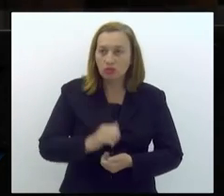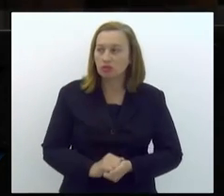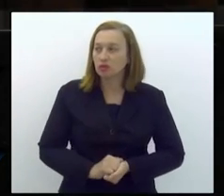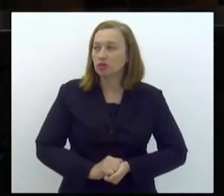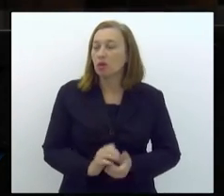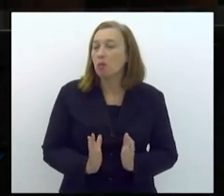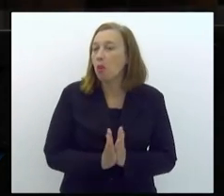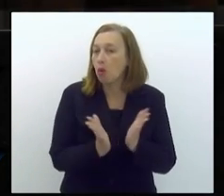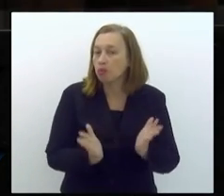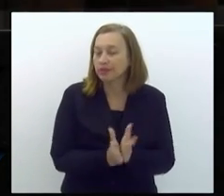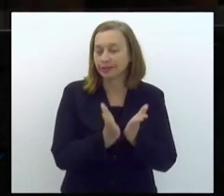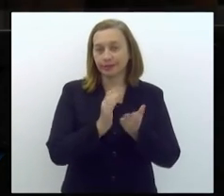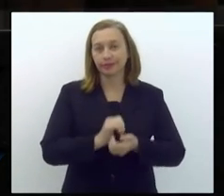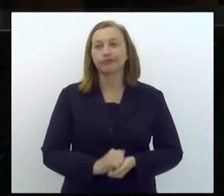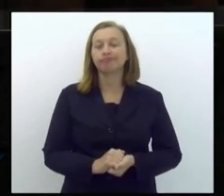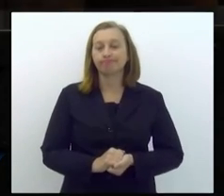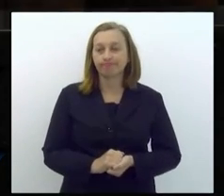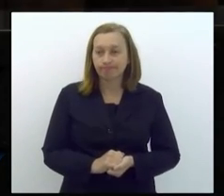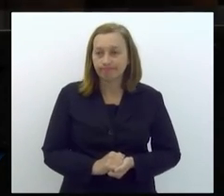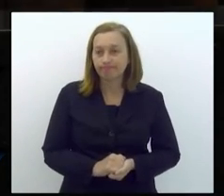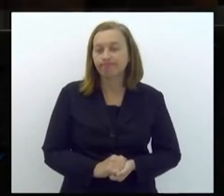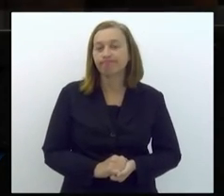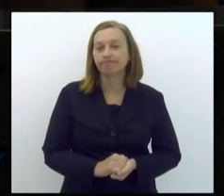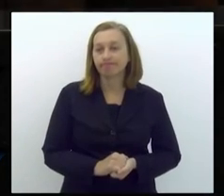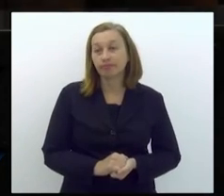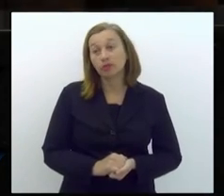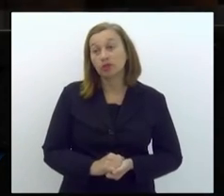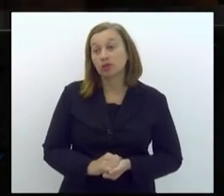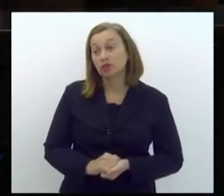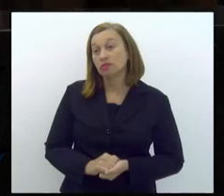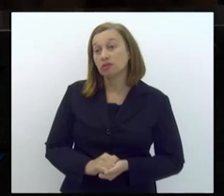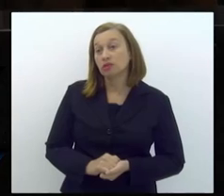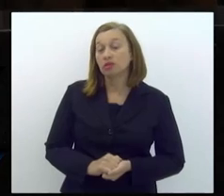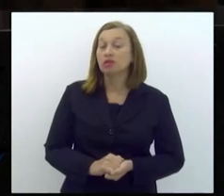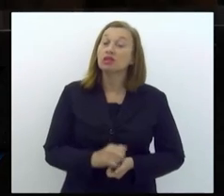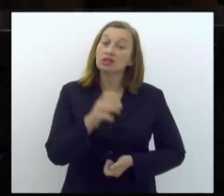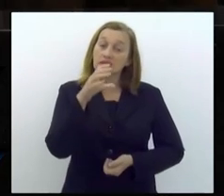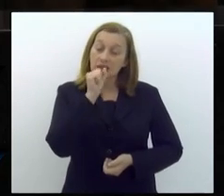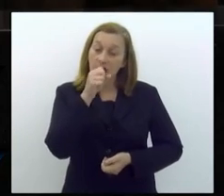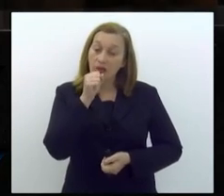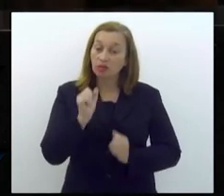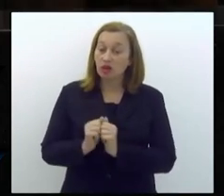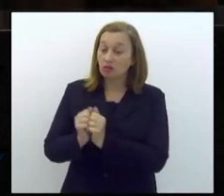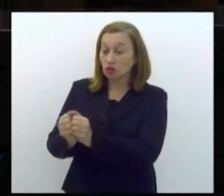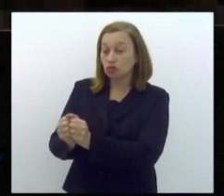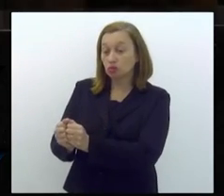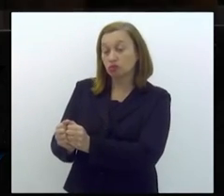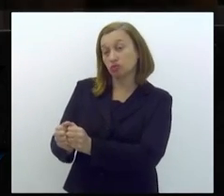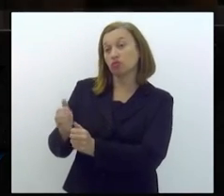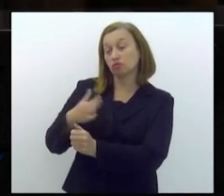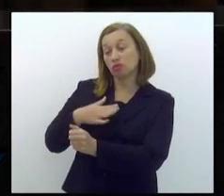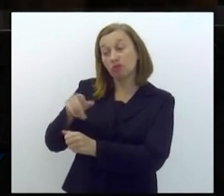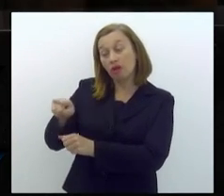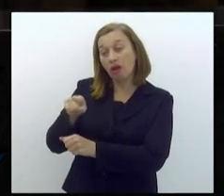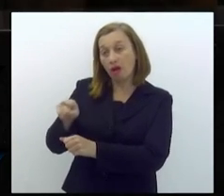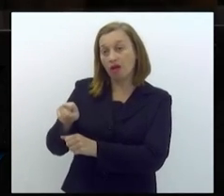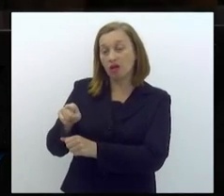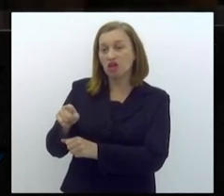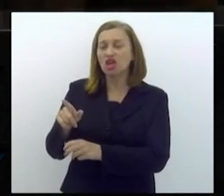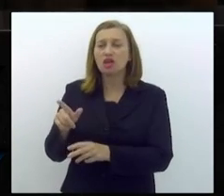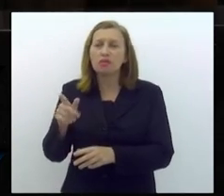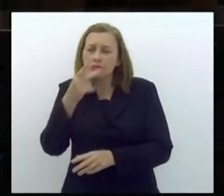pobres que estiveram lá nesse sábado gente que como